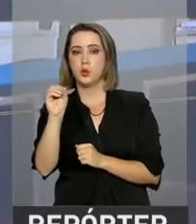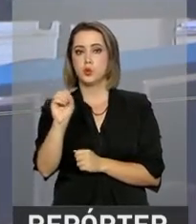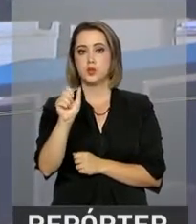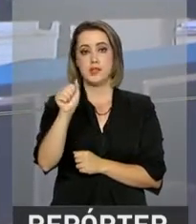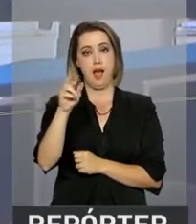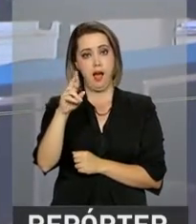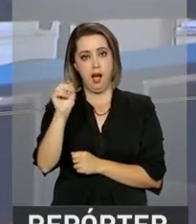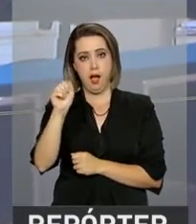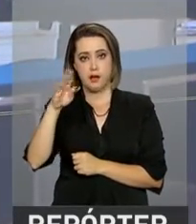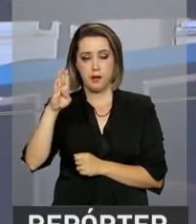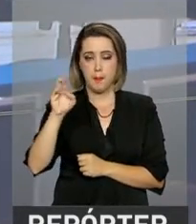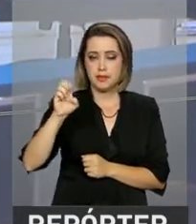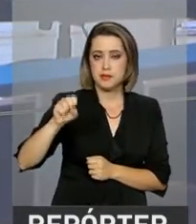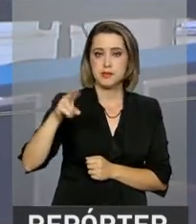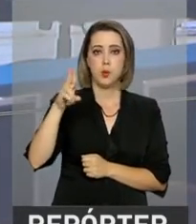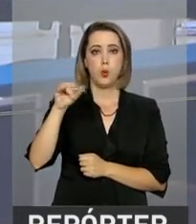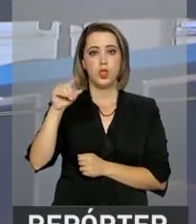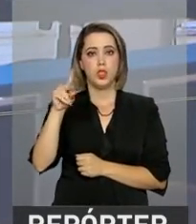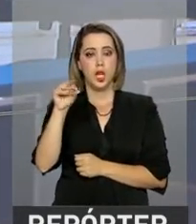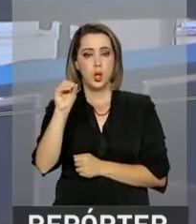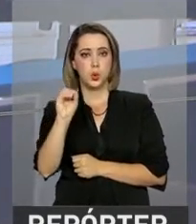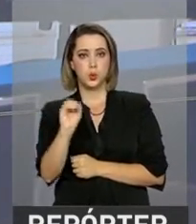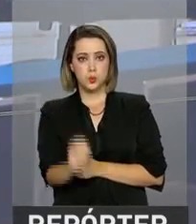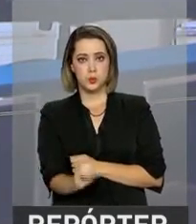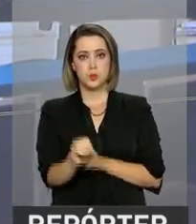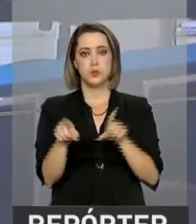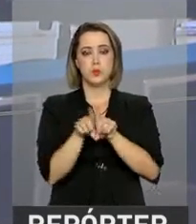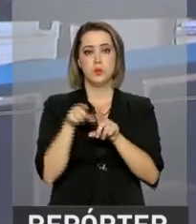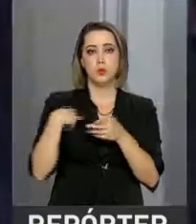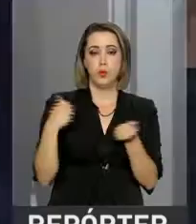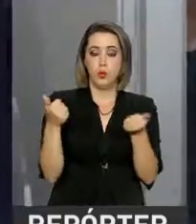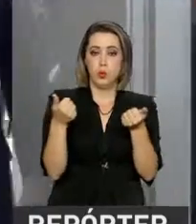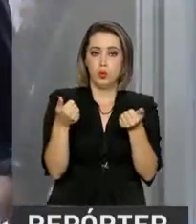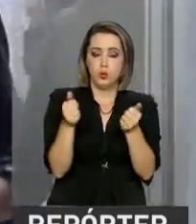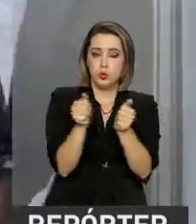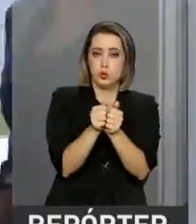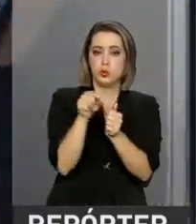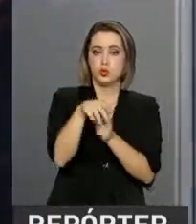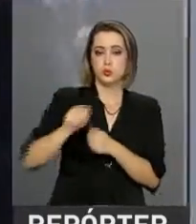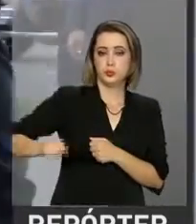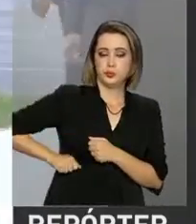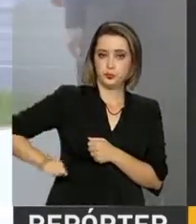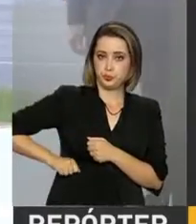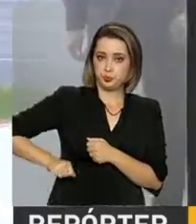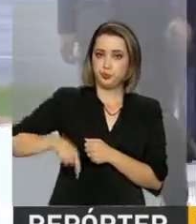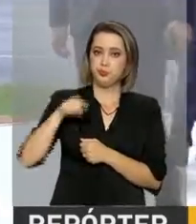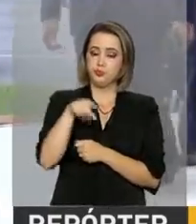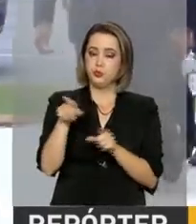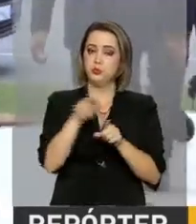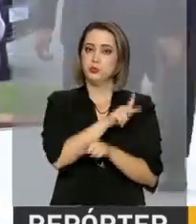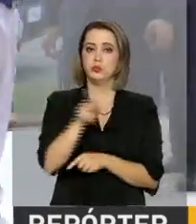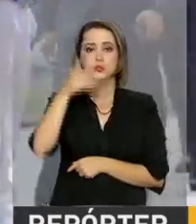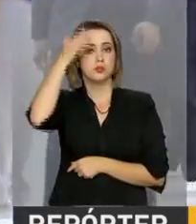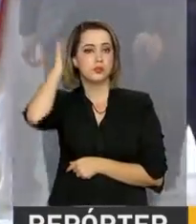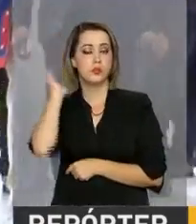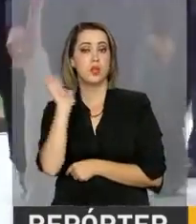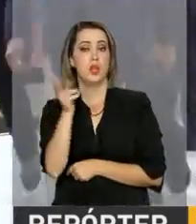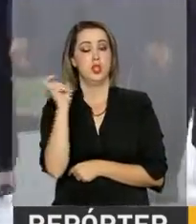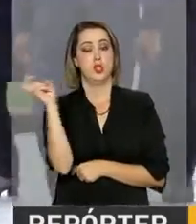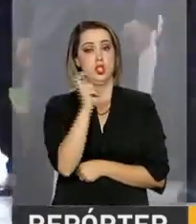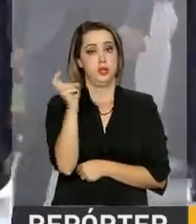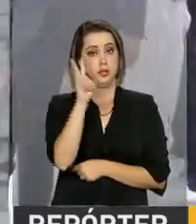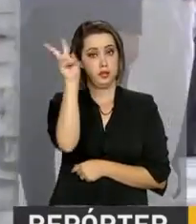recebeu san celular do país nesta quinta feira em brasília esta foi a quinta visita que o ministro dos